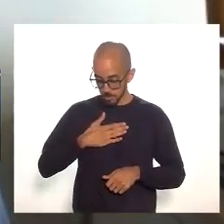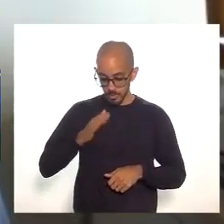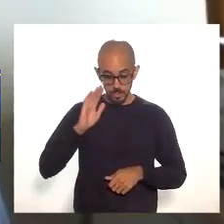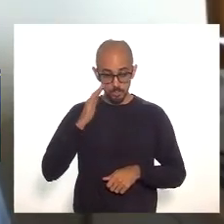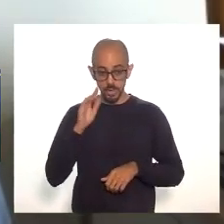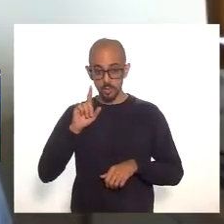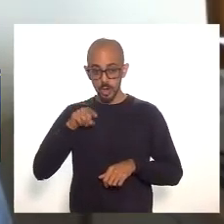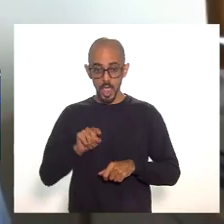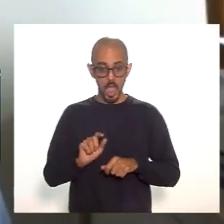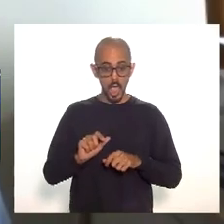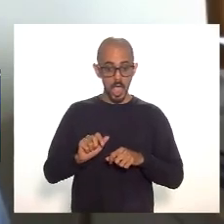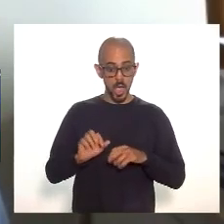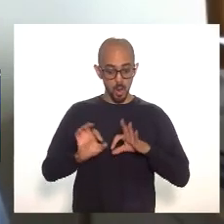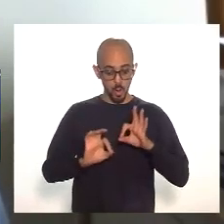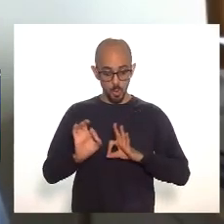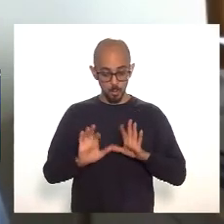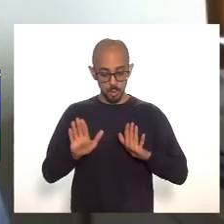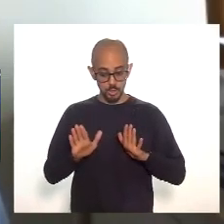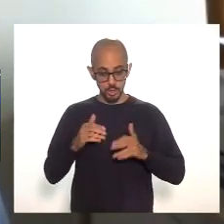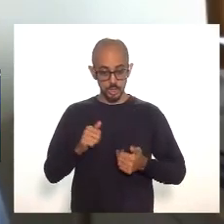nossas